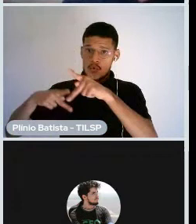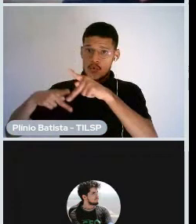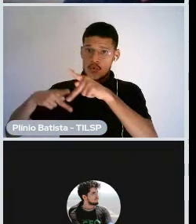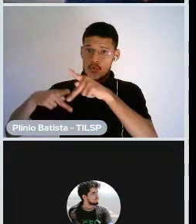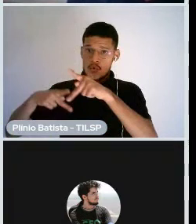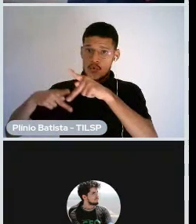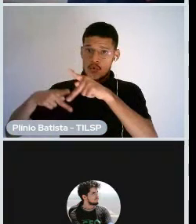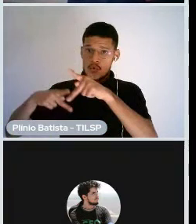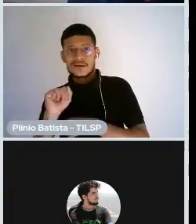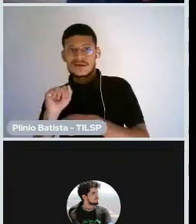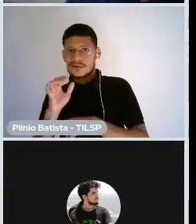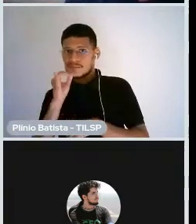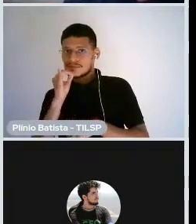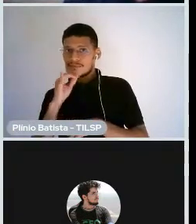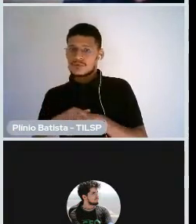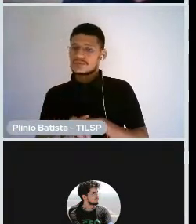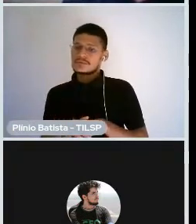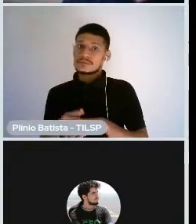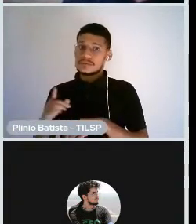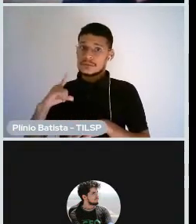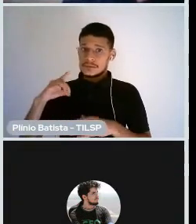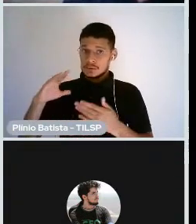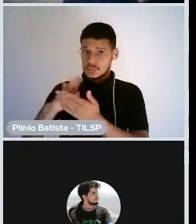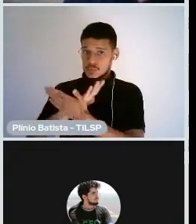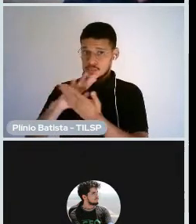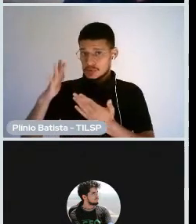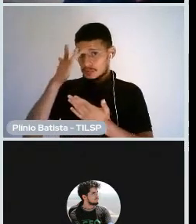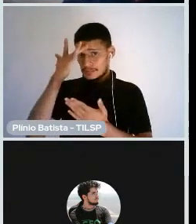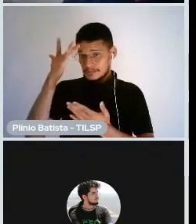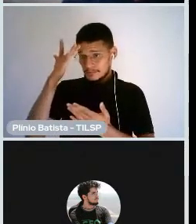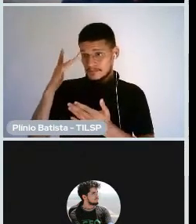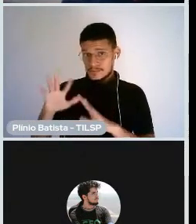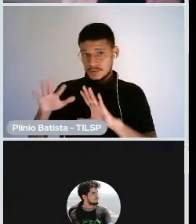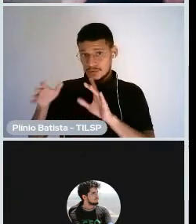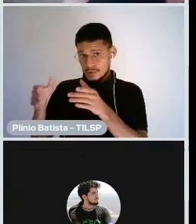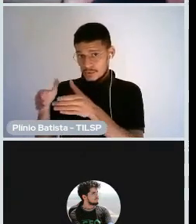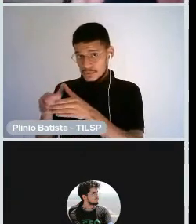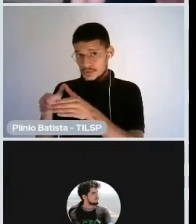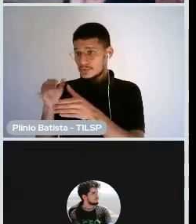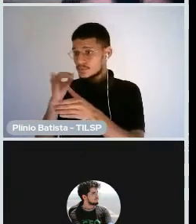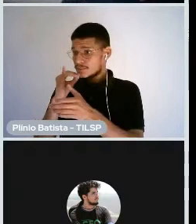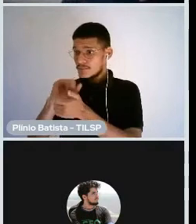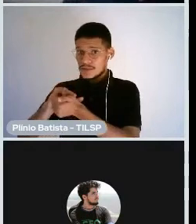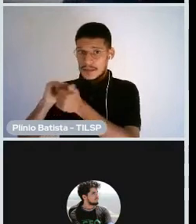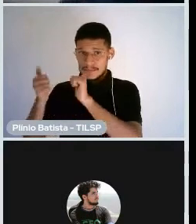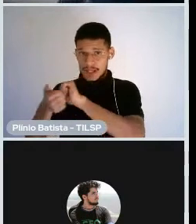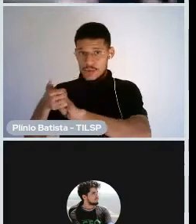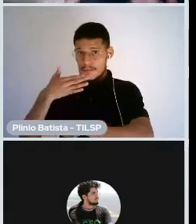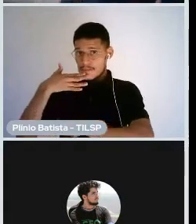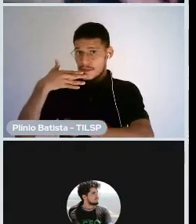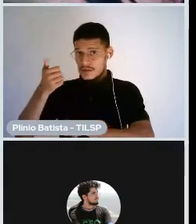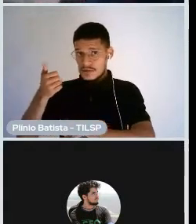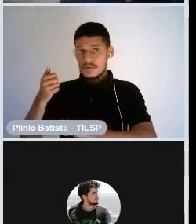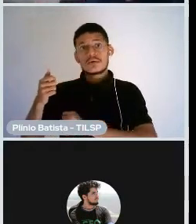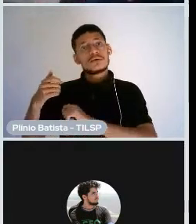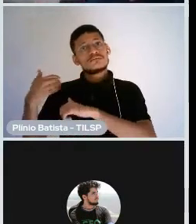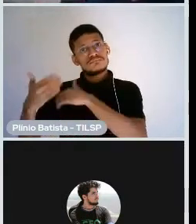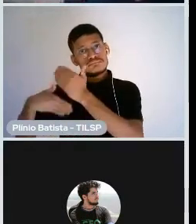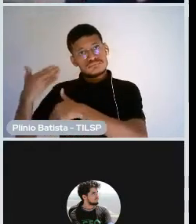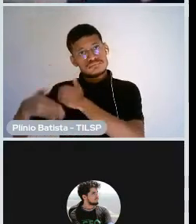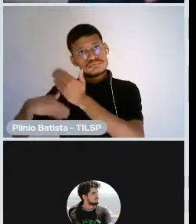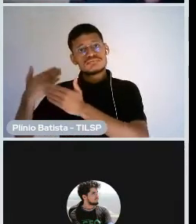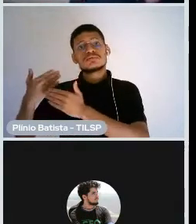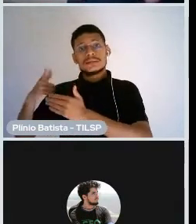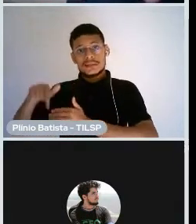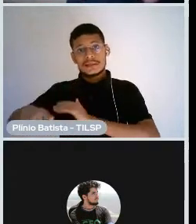né? Por exemplo, as raças que tinham mais se adaptado melhor, mais desenvolvidas e etc.,